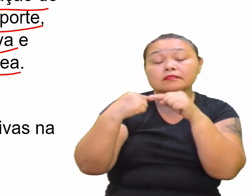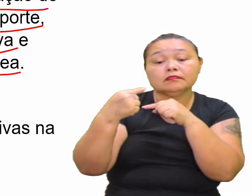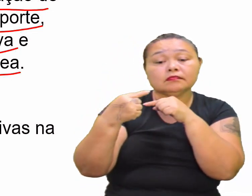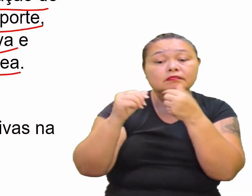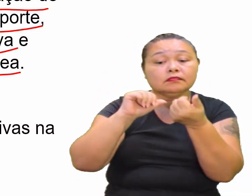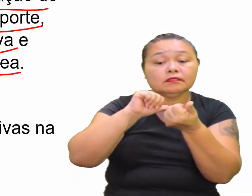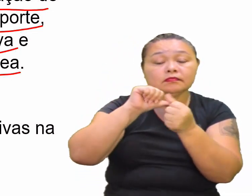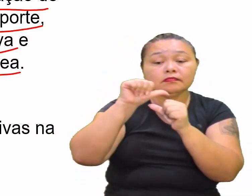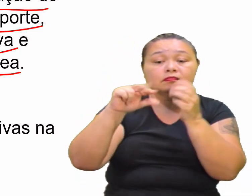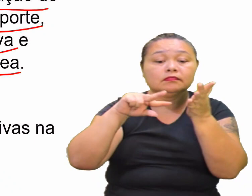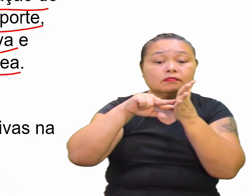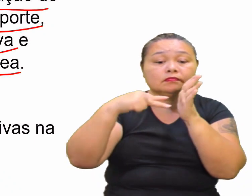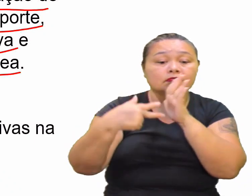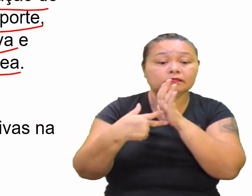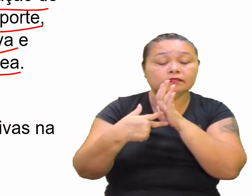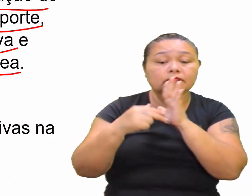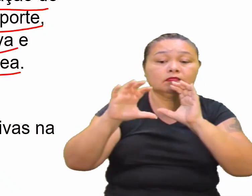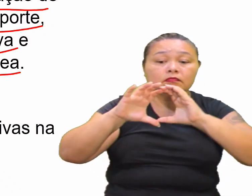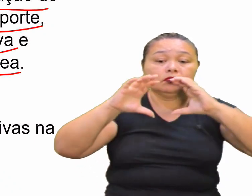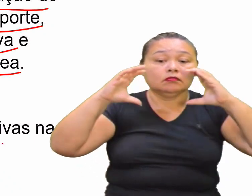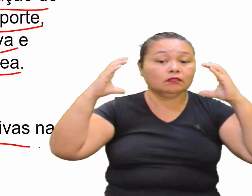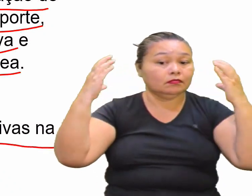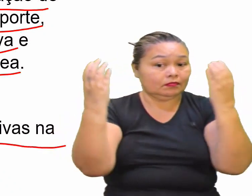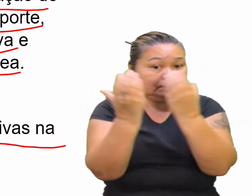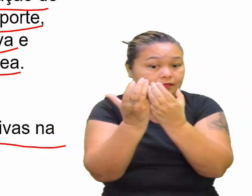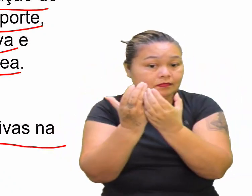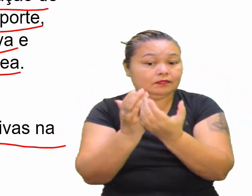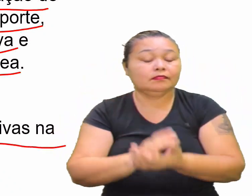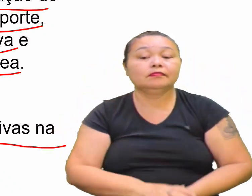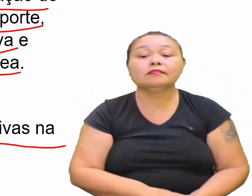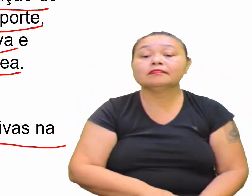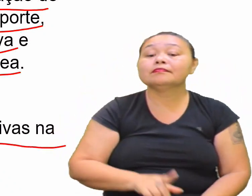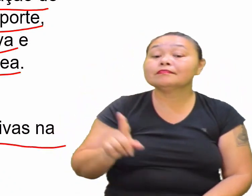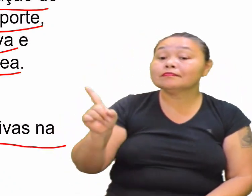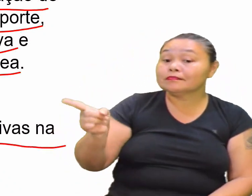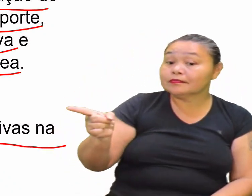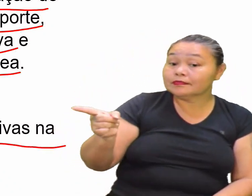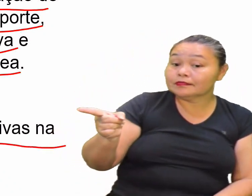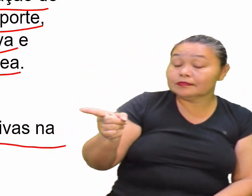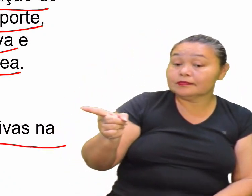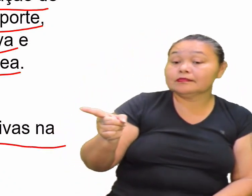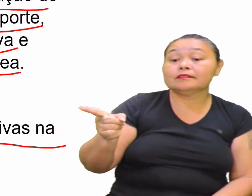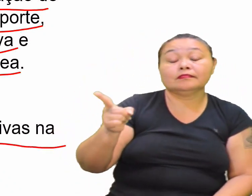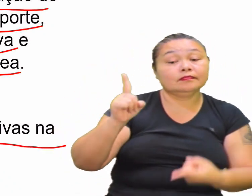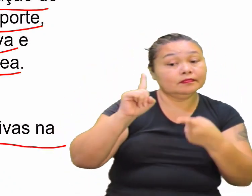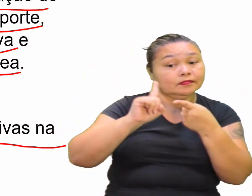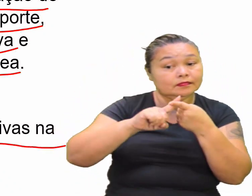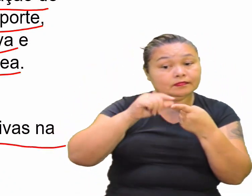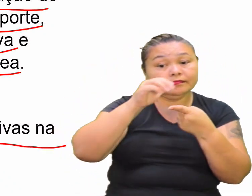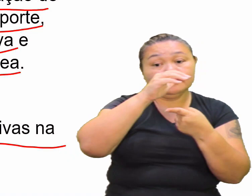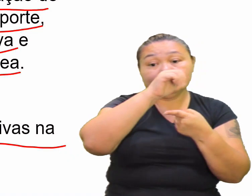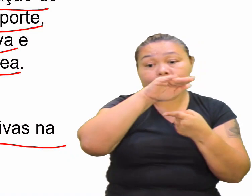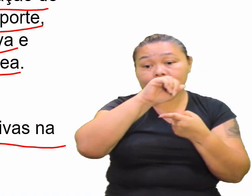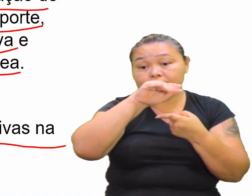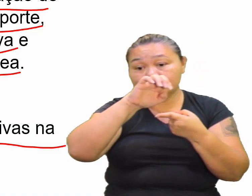ocorrem mudanças significativas na comunidade. Então, já vimos a fase ictese.